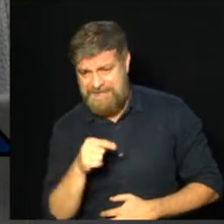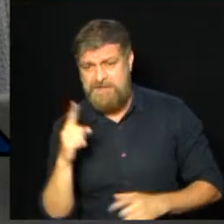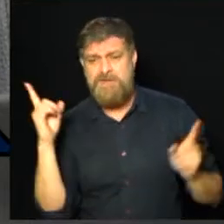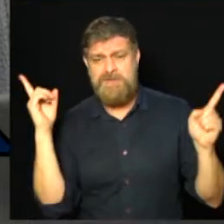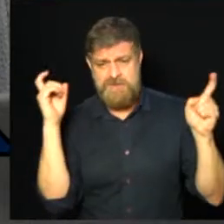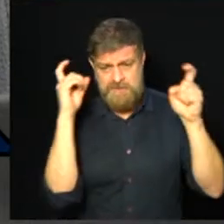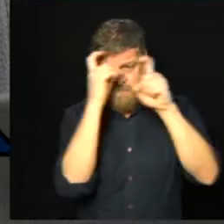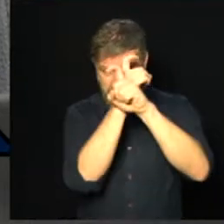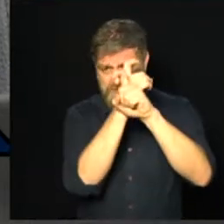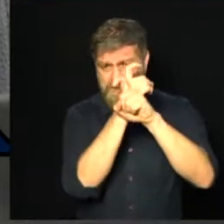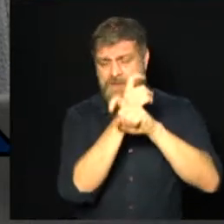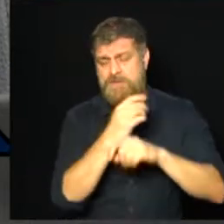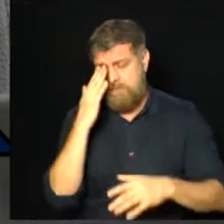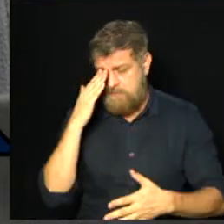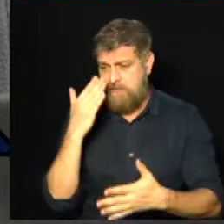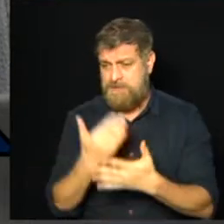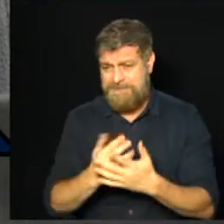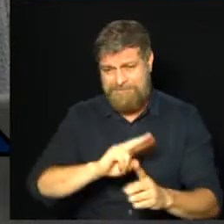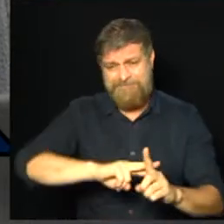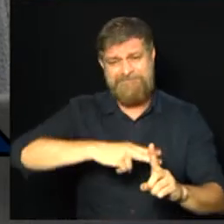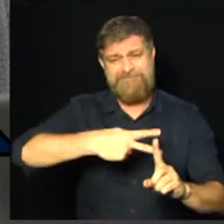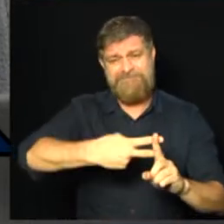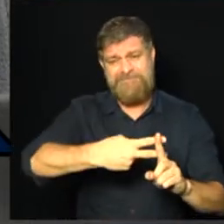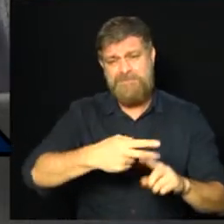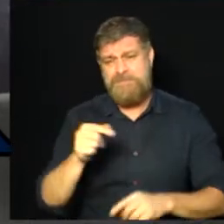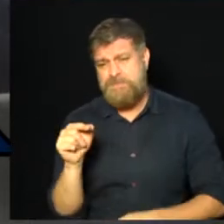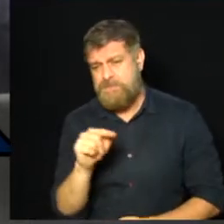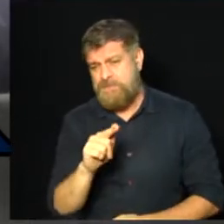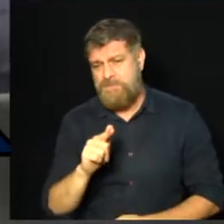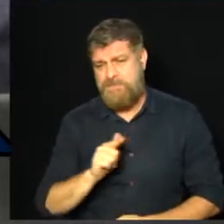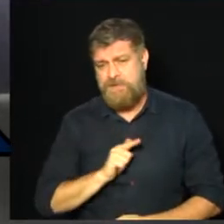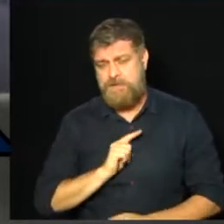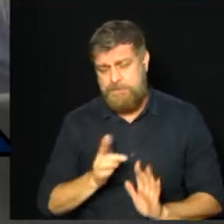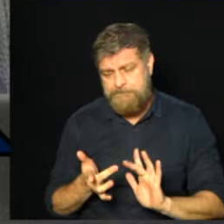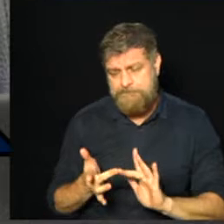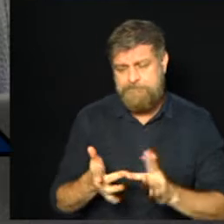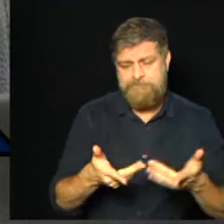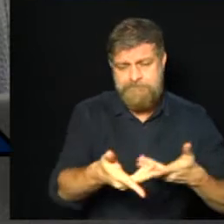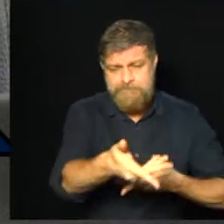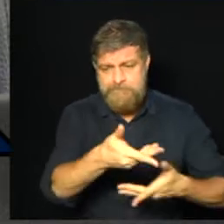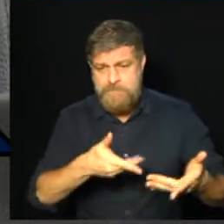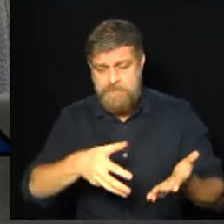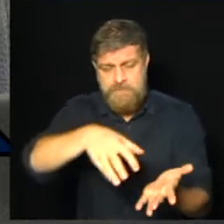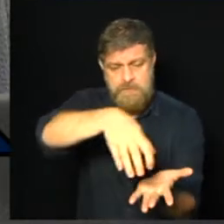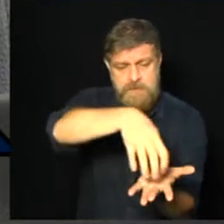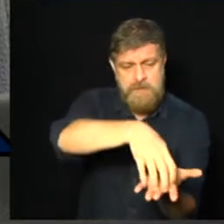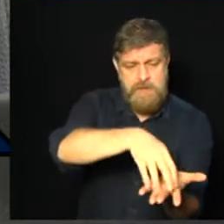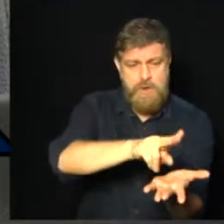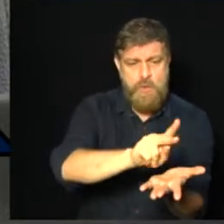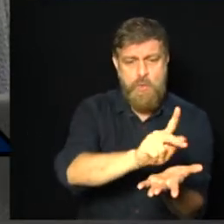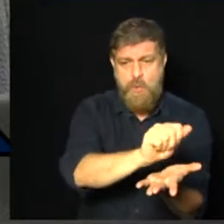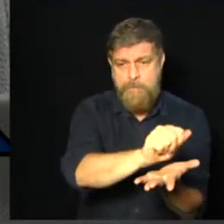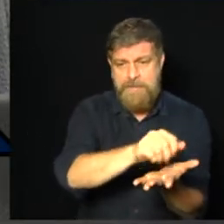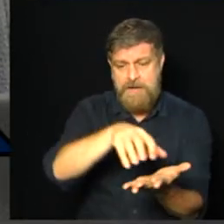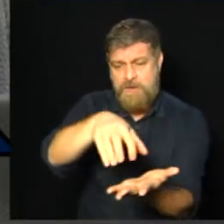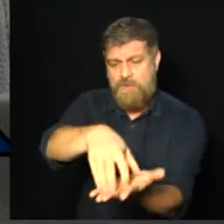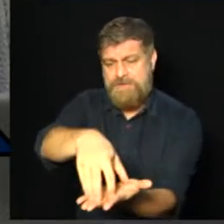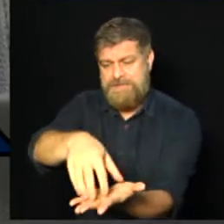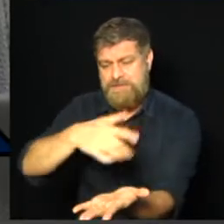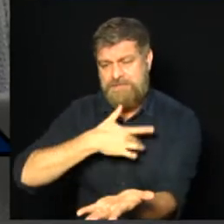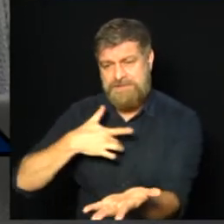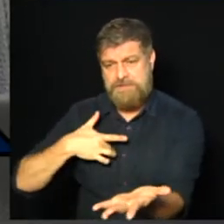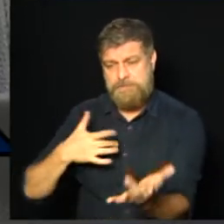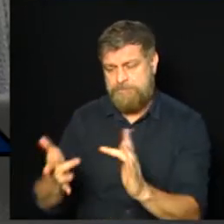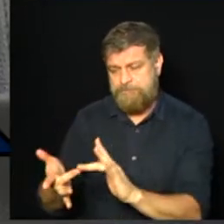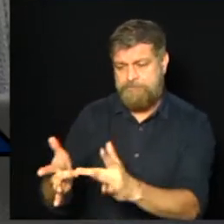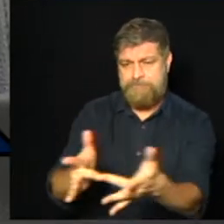dificuldade, provavelmente, em interagir a UPA do Campo Grande com as unidades básicas de saúde e, muito